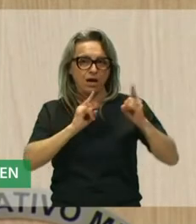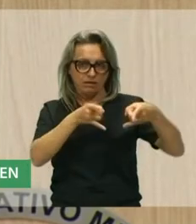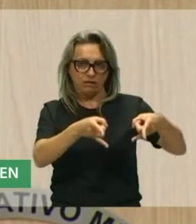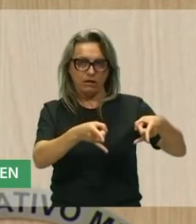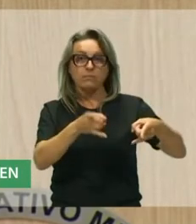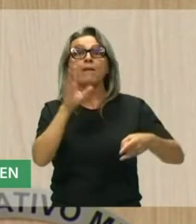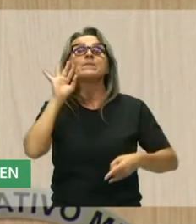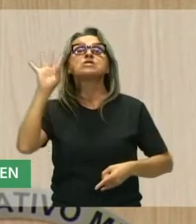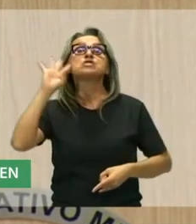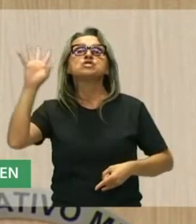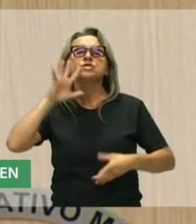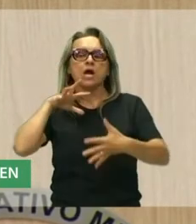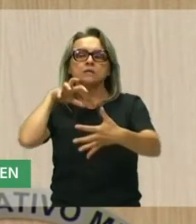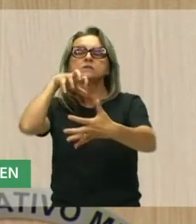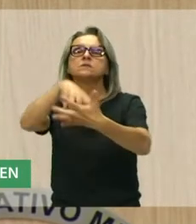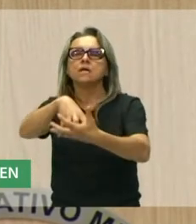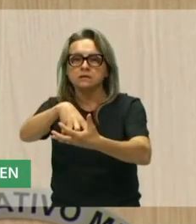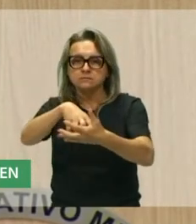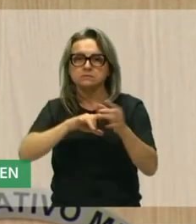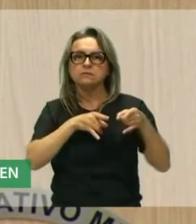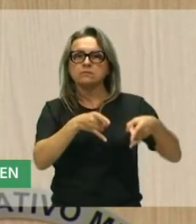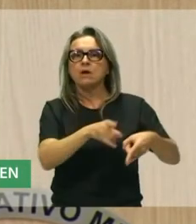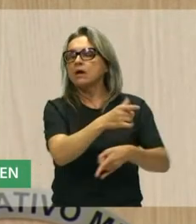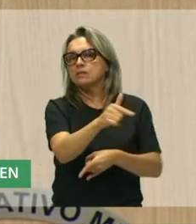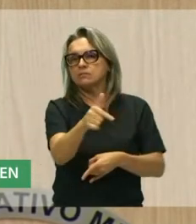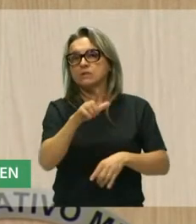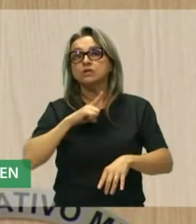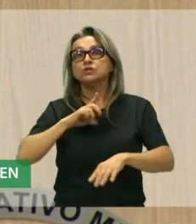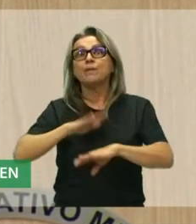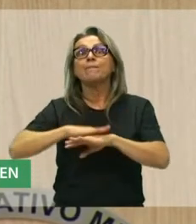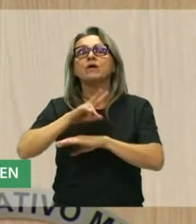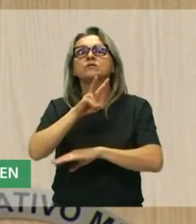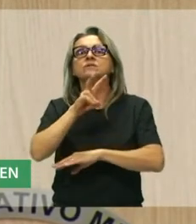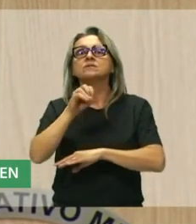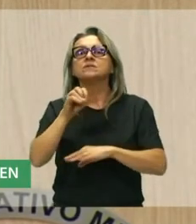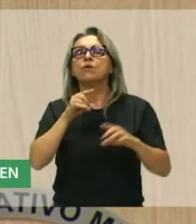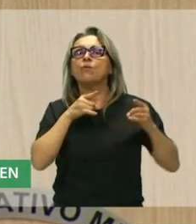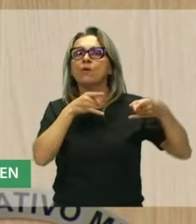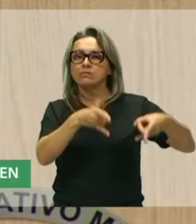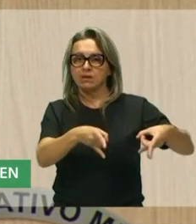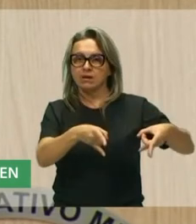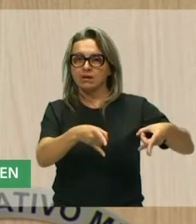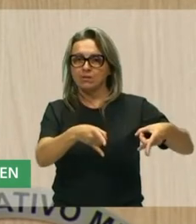ter a maca. Tinha mais de 50 macas no corredor. Então,